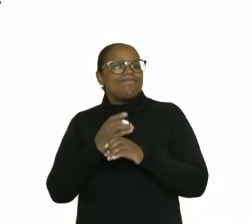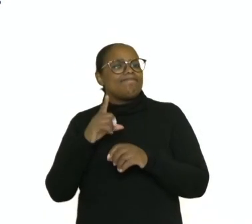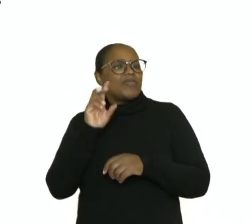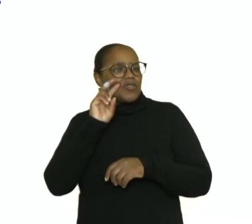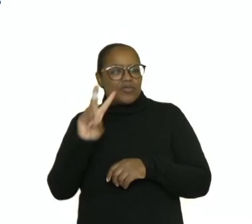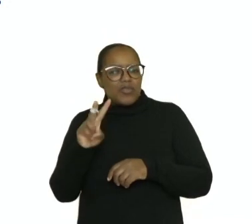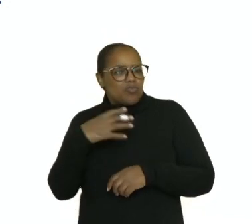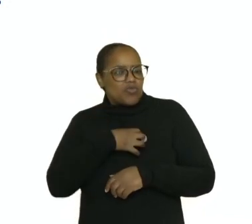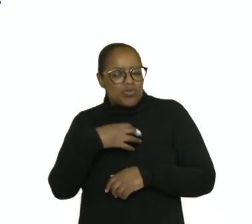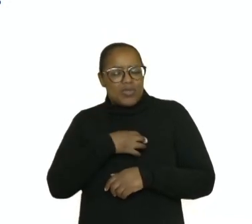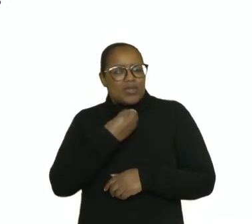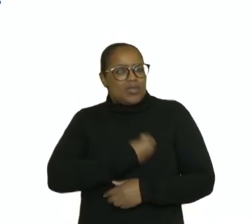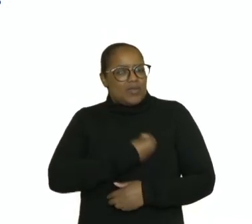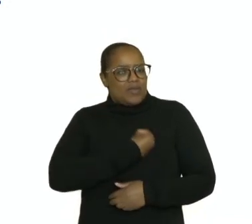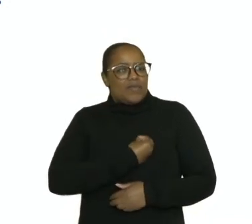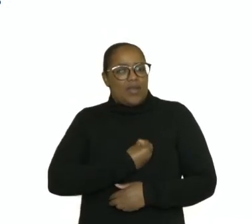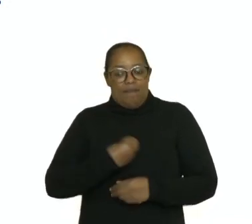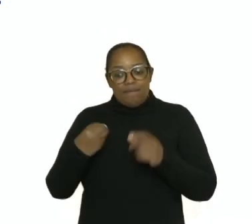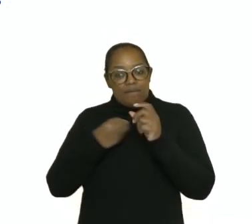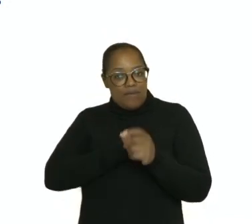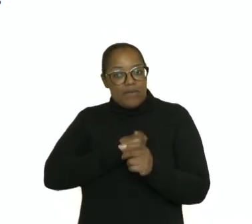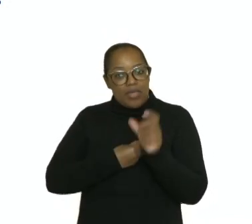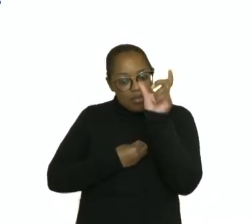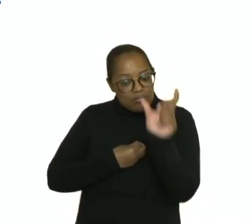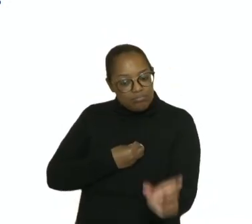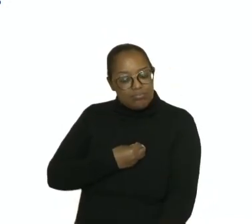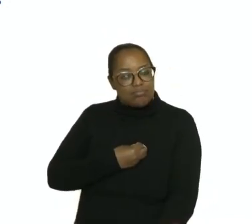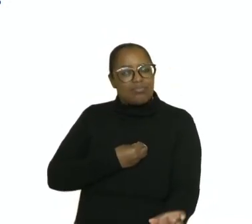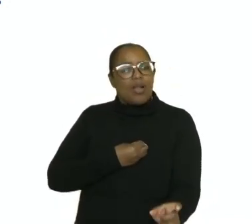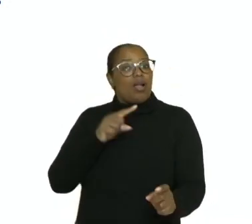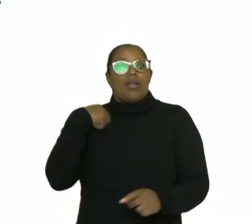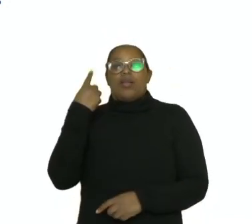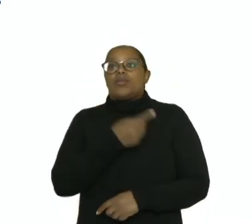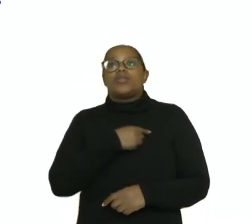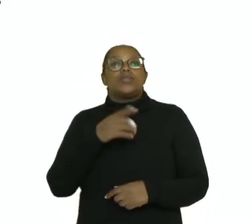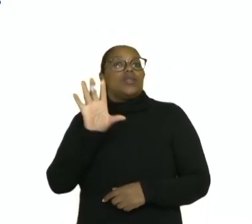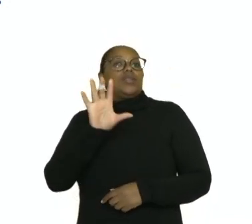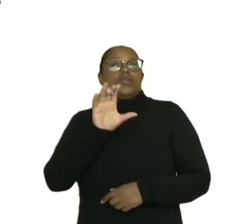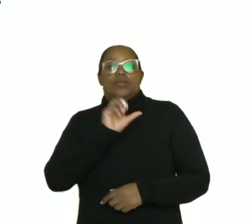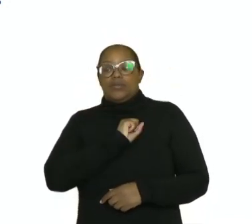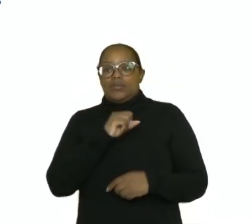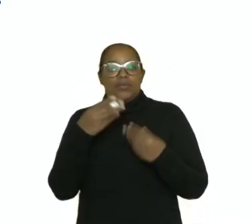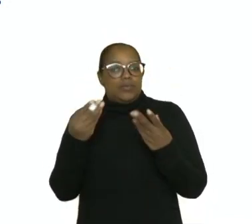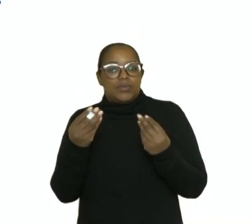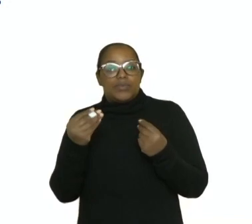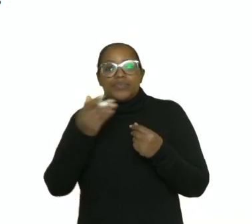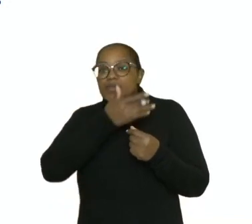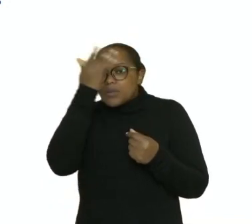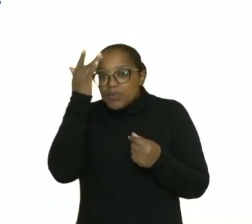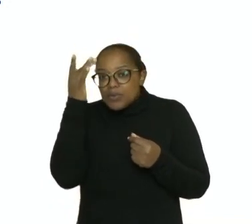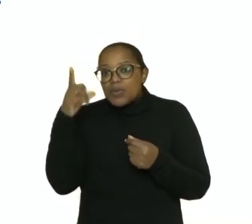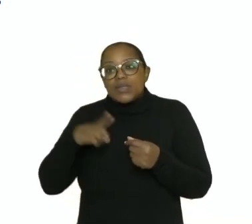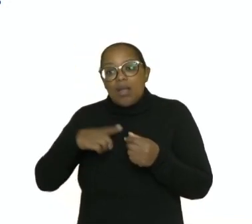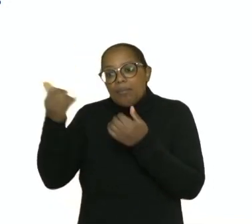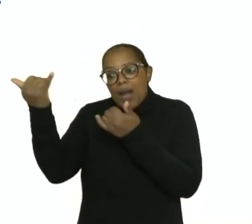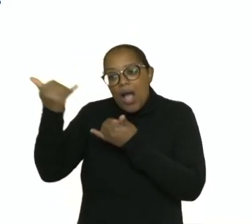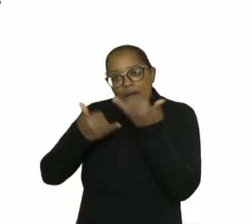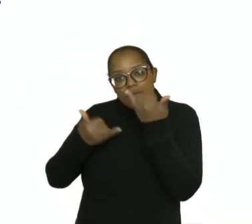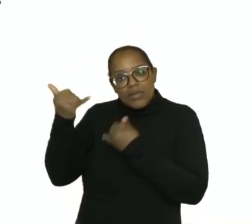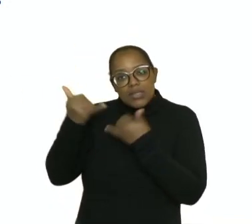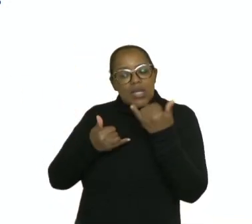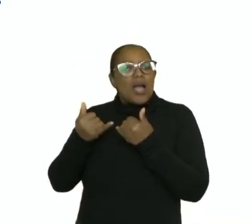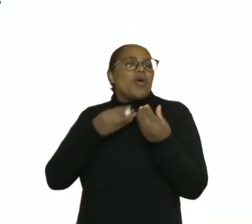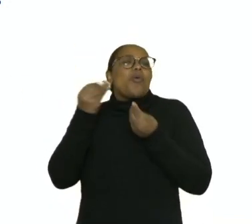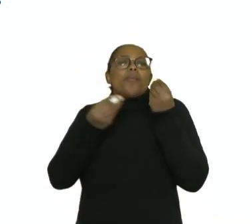de viver, de existir. Então, nos interessamos muito pelo que os outros têm para nos dizer sobre a sua maneira de